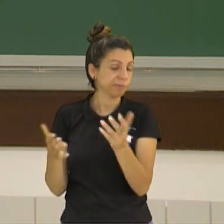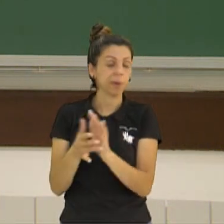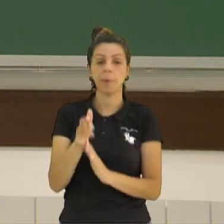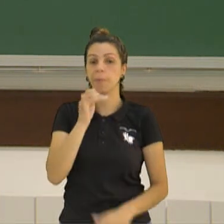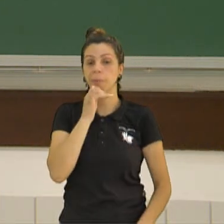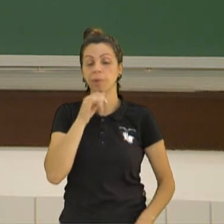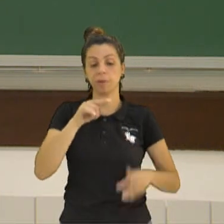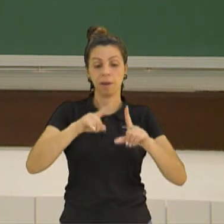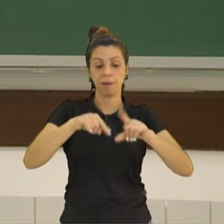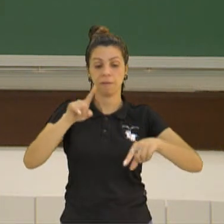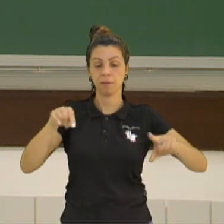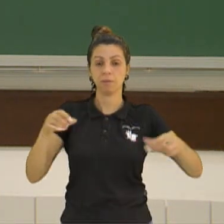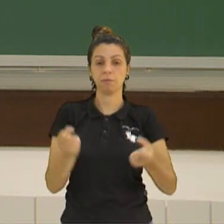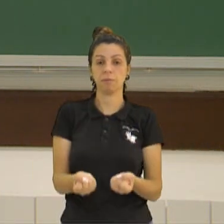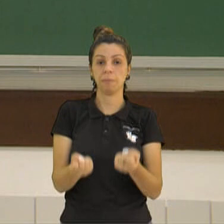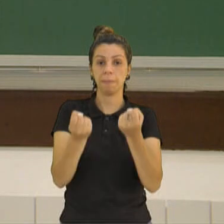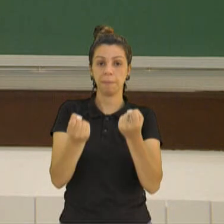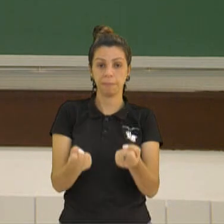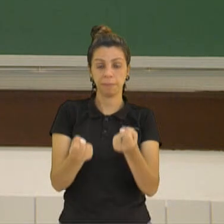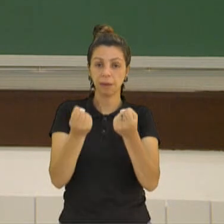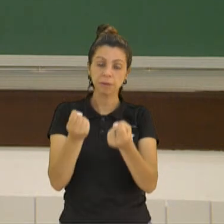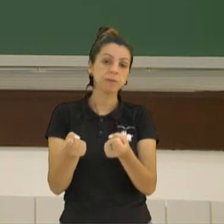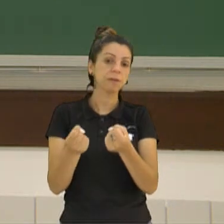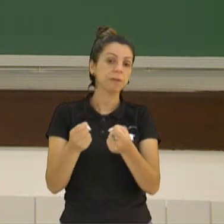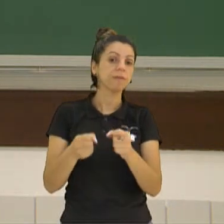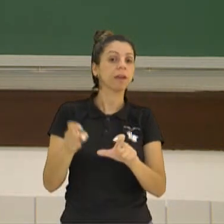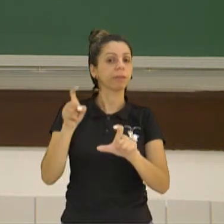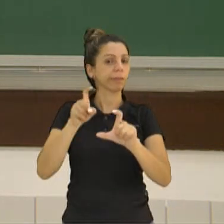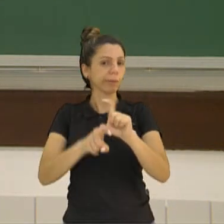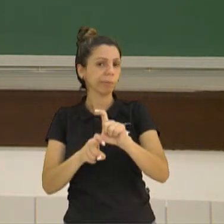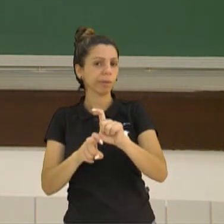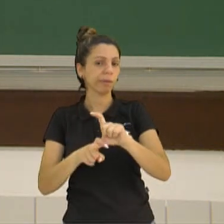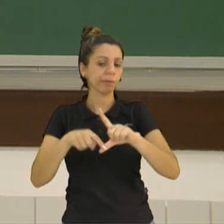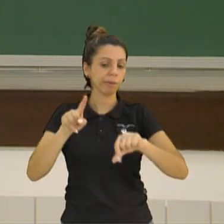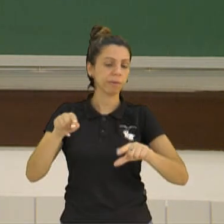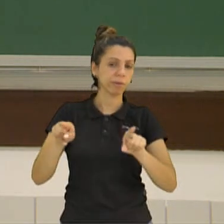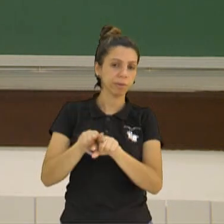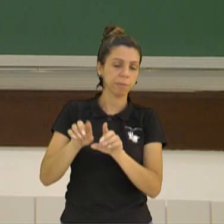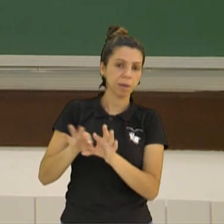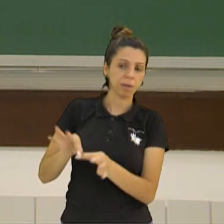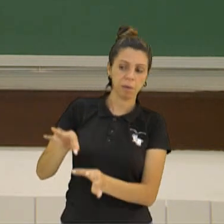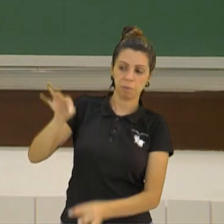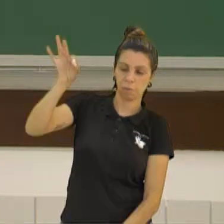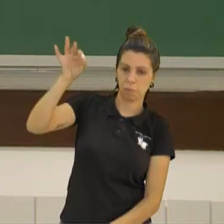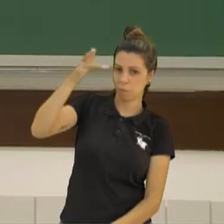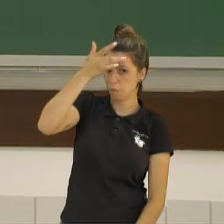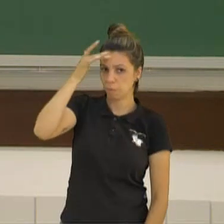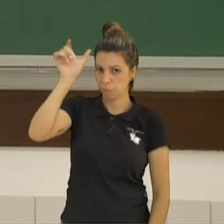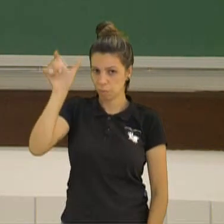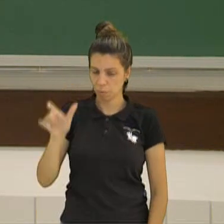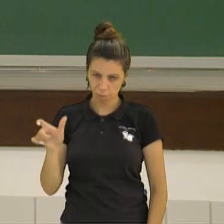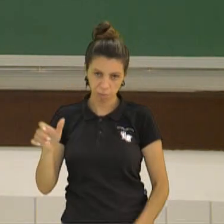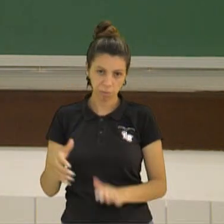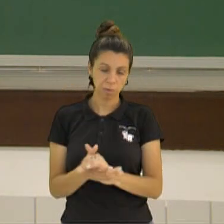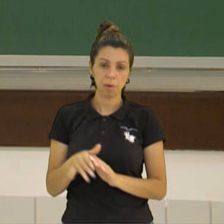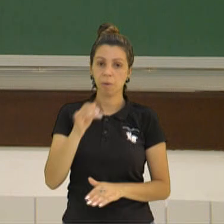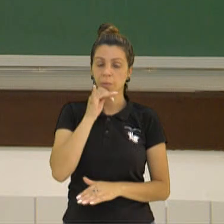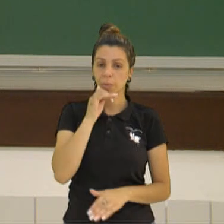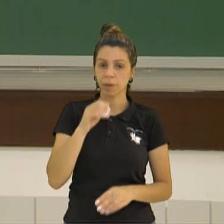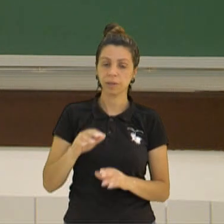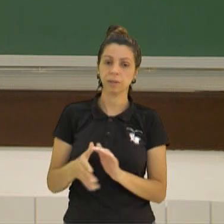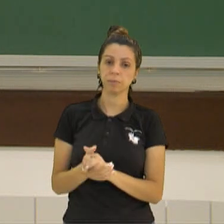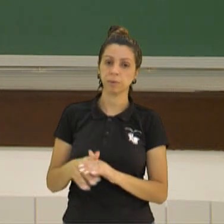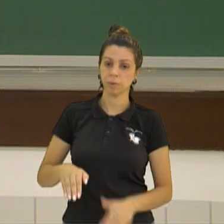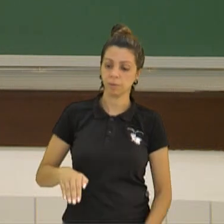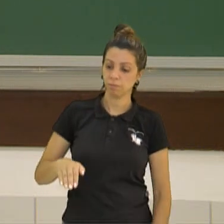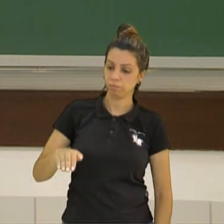que a variação da massa de uma pessoa depende da variação da altura dessa pessoa? E essa variação é constante? Tipo, se eu crescer 10